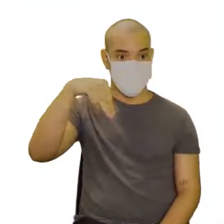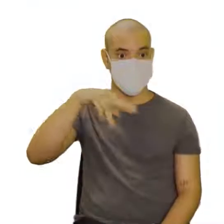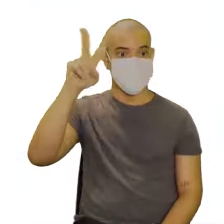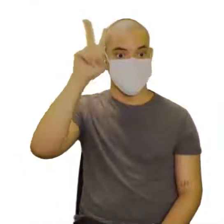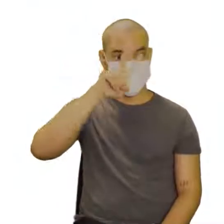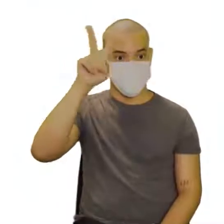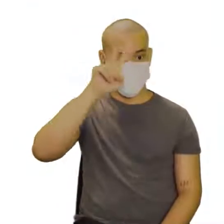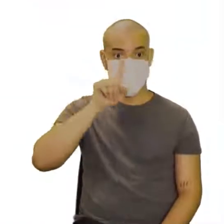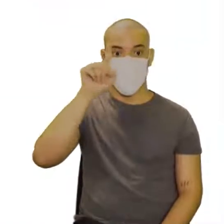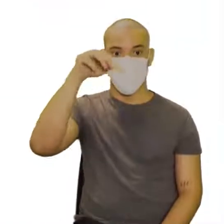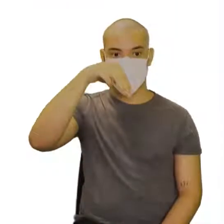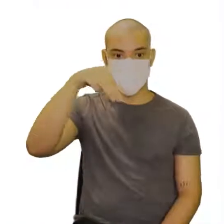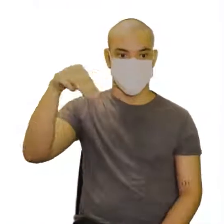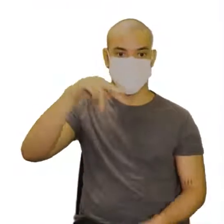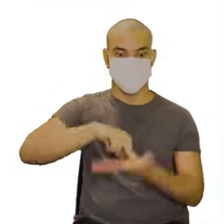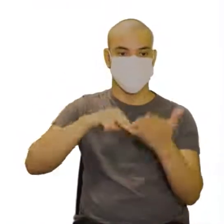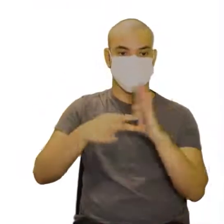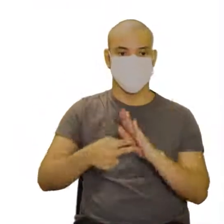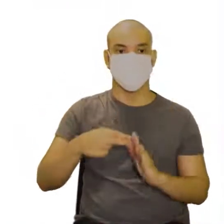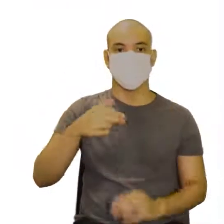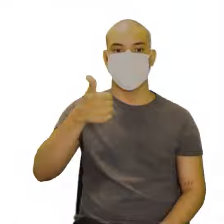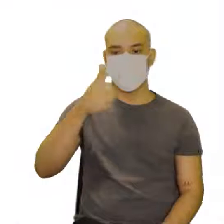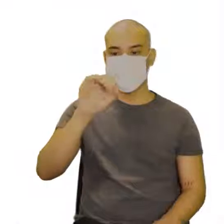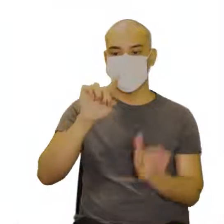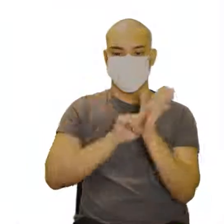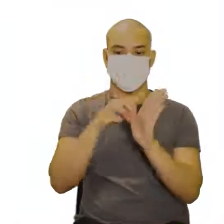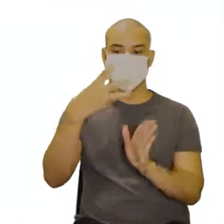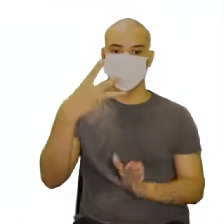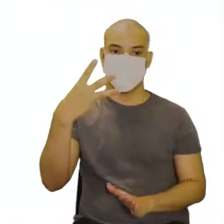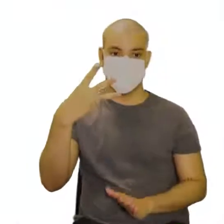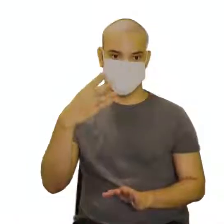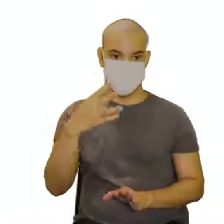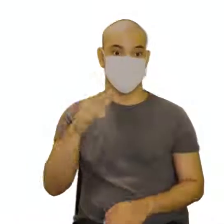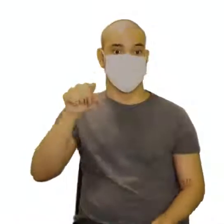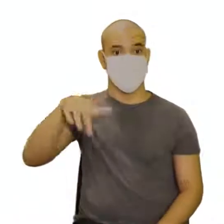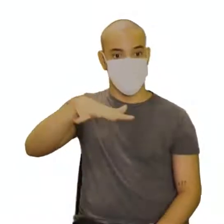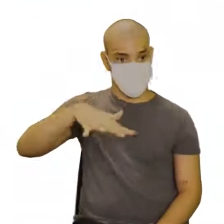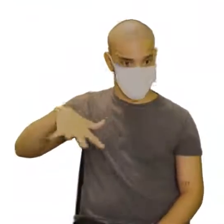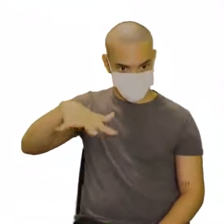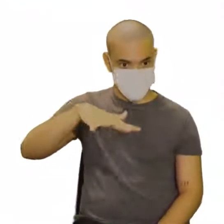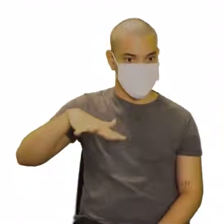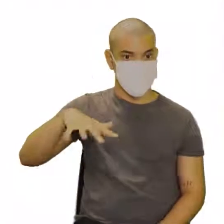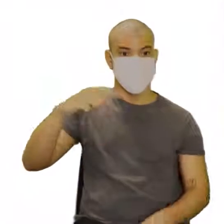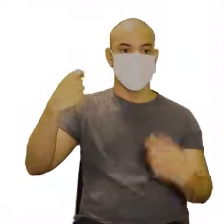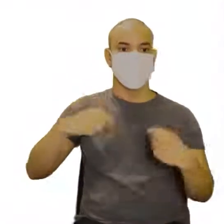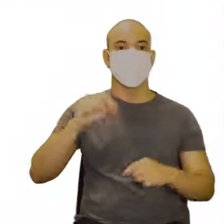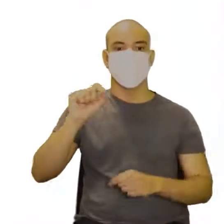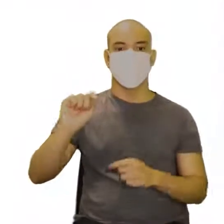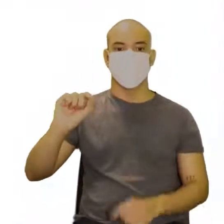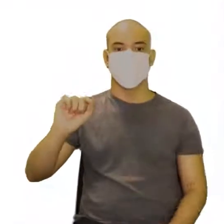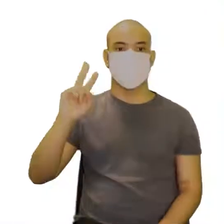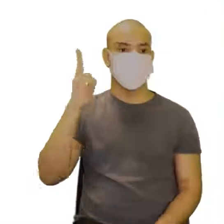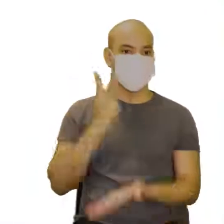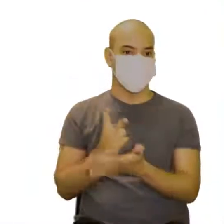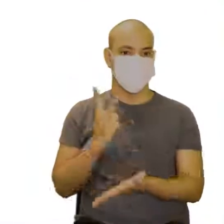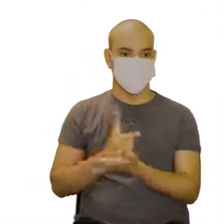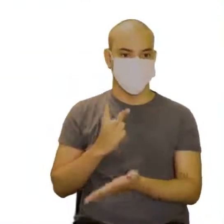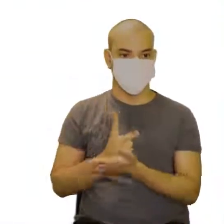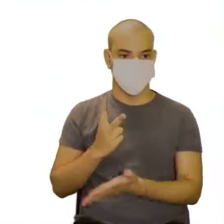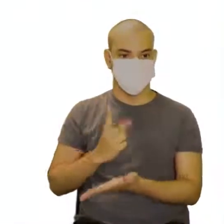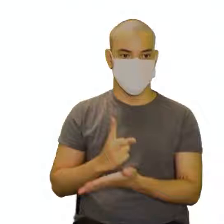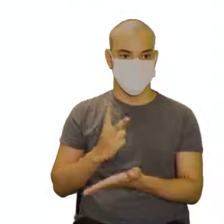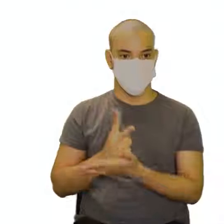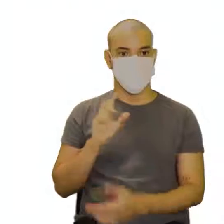que 1 milímetro tem 10 a menos 3 metros. E como isso aqui é uma área, você tem que elevar, como está escrito aqui, olha